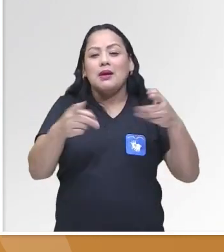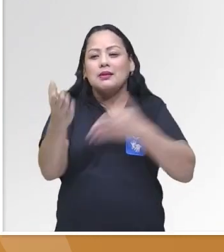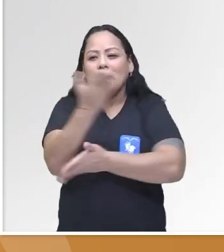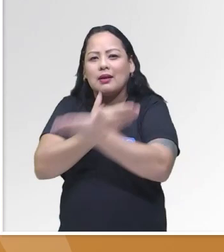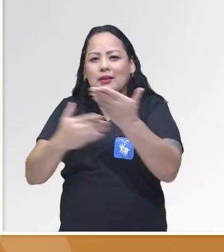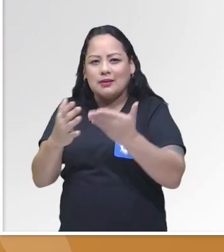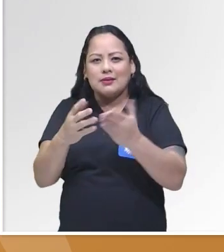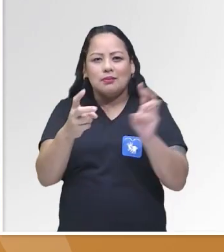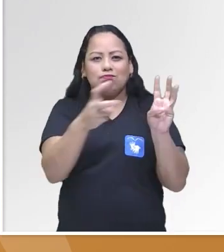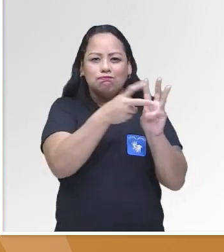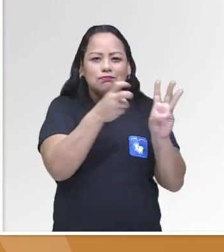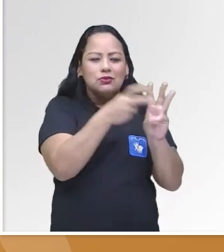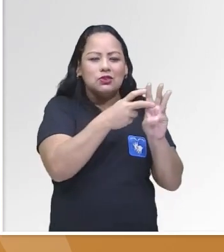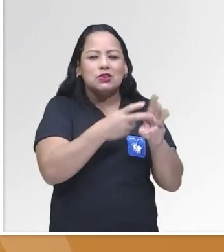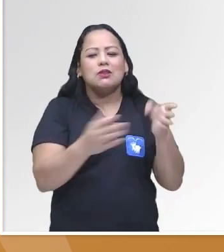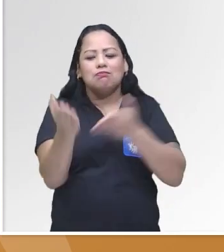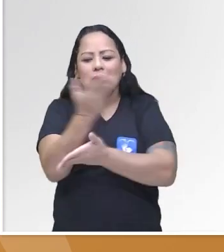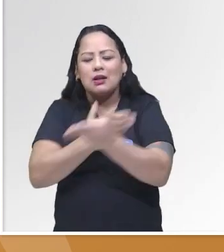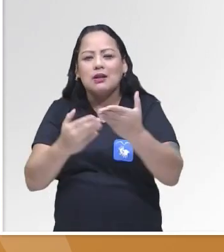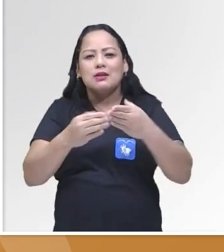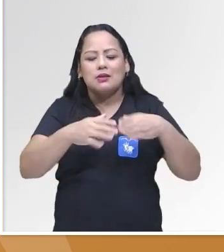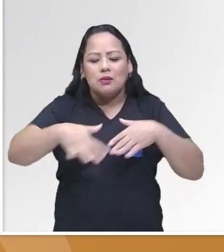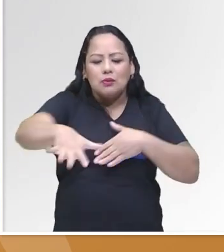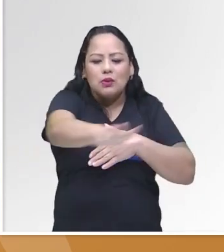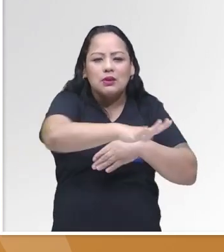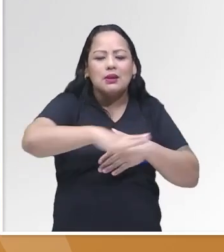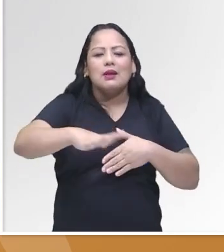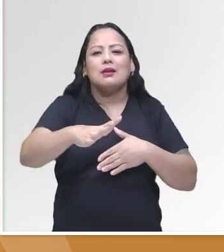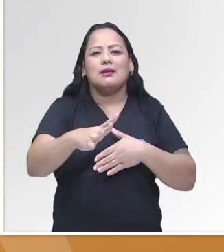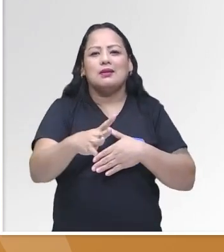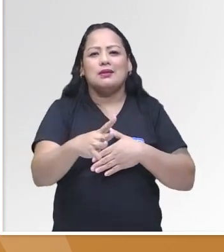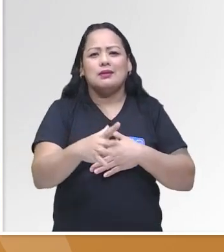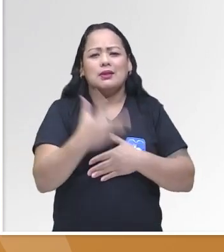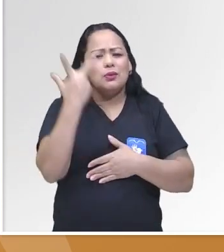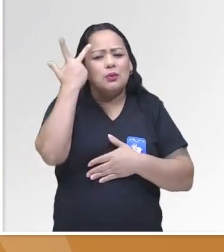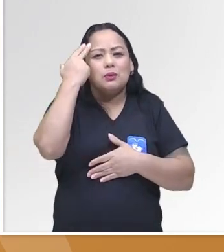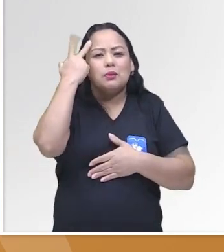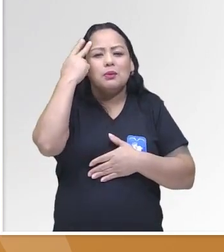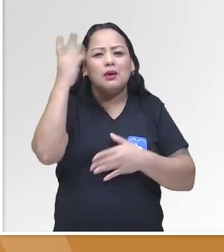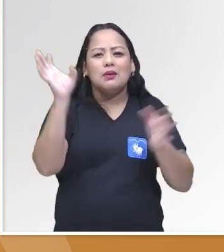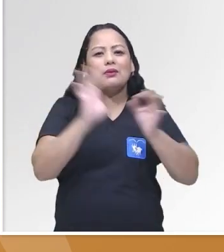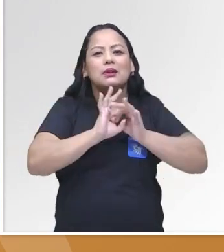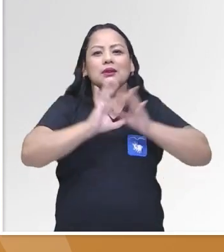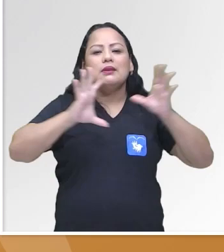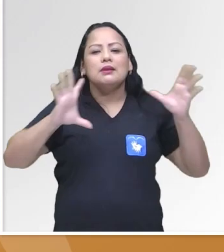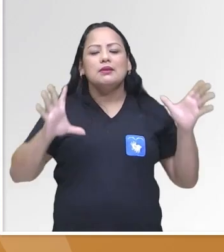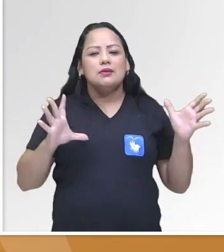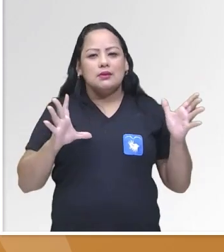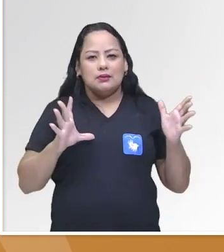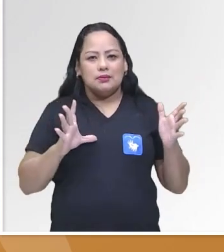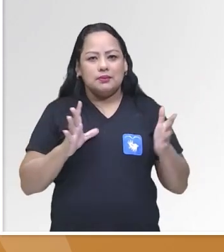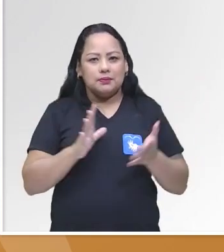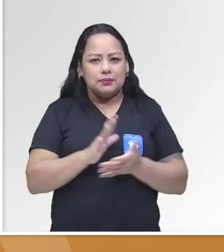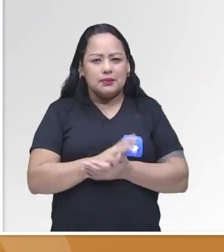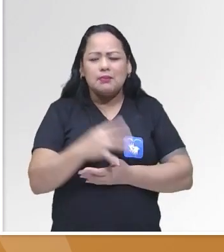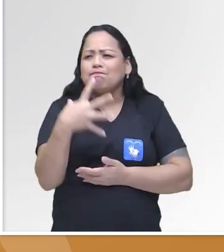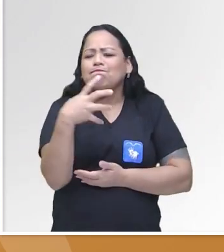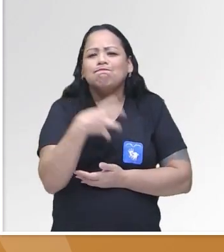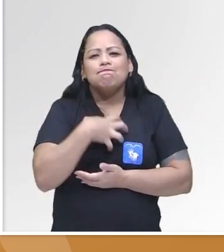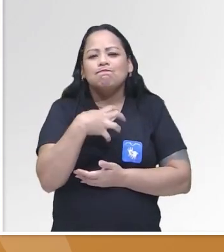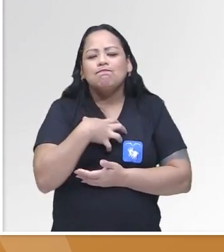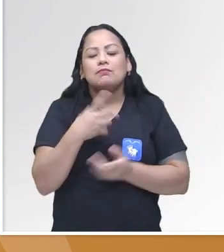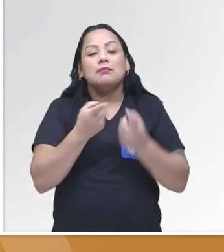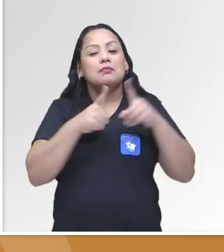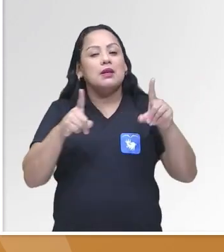e a terra é íntima. Olha aí. É íntima. Já